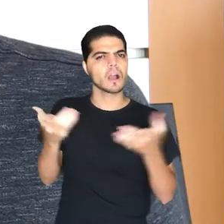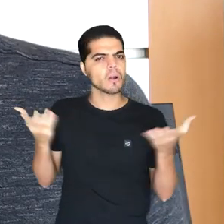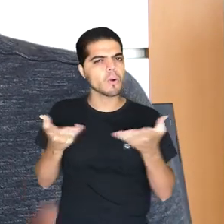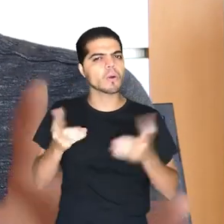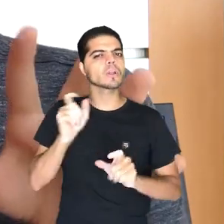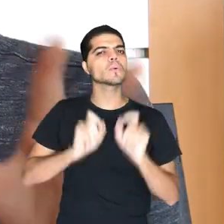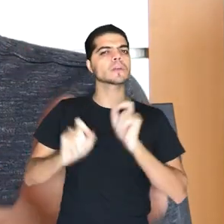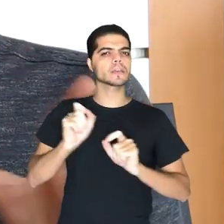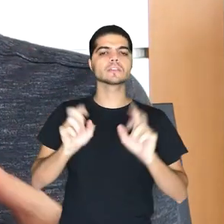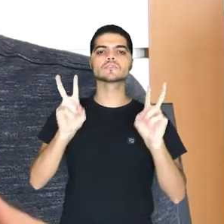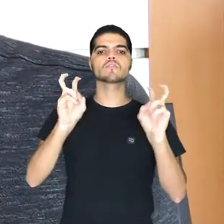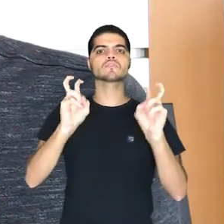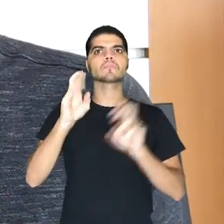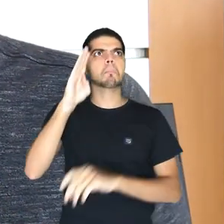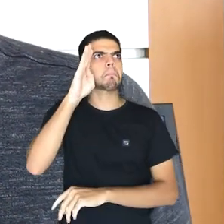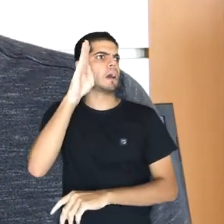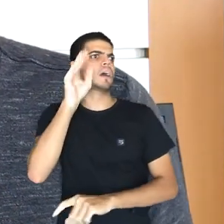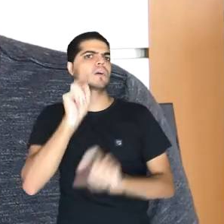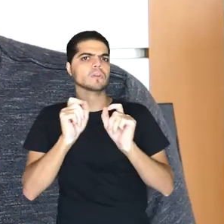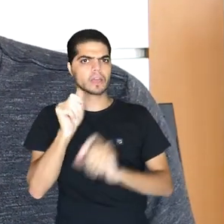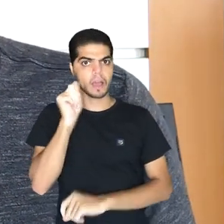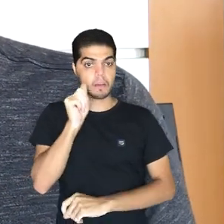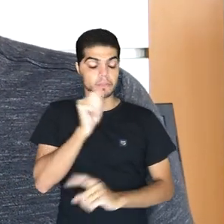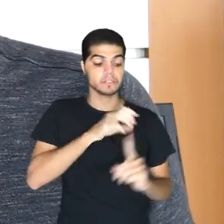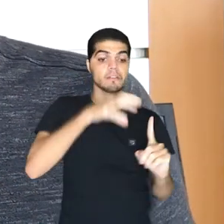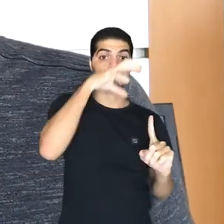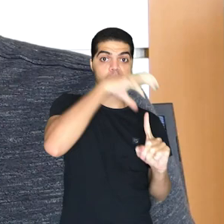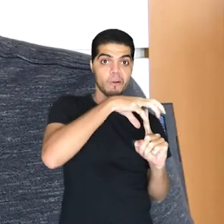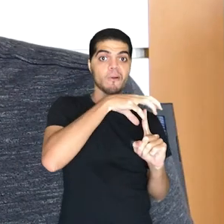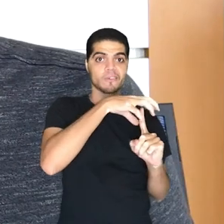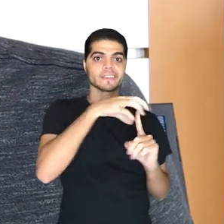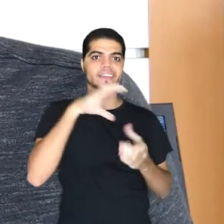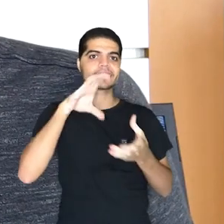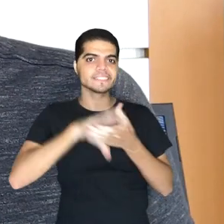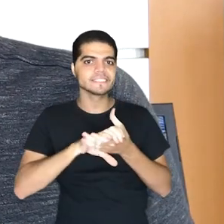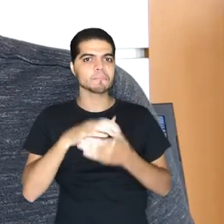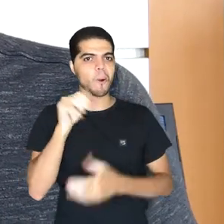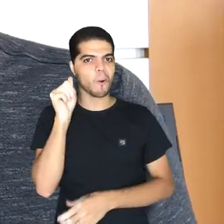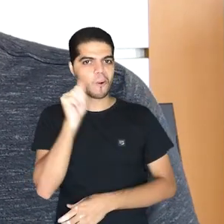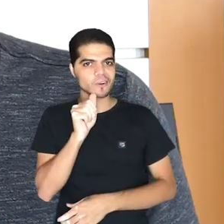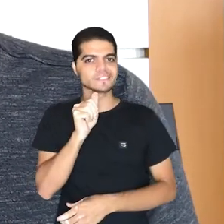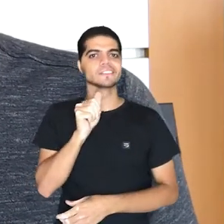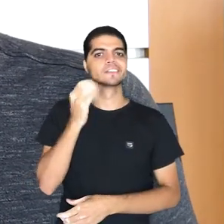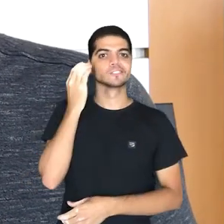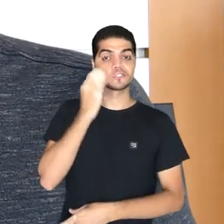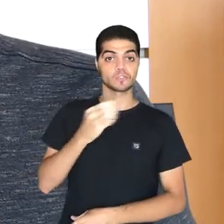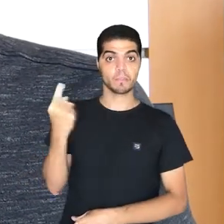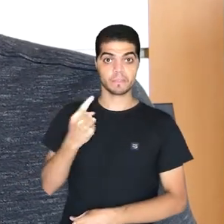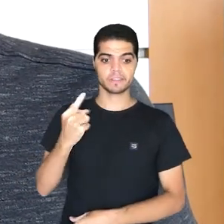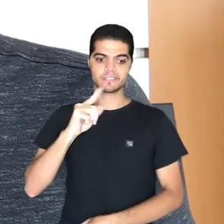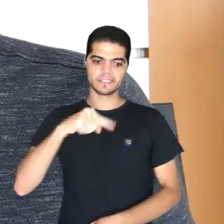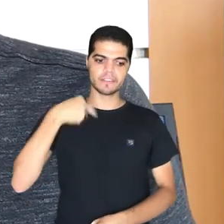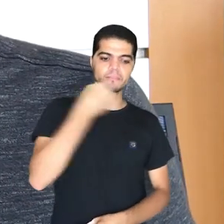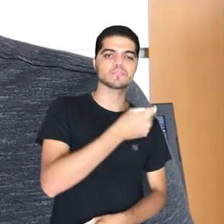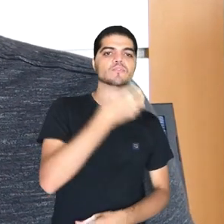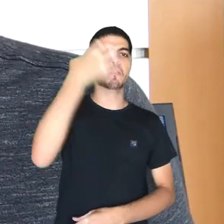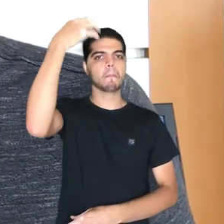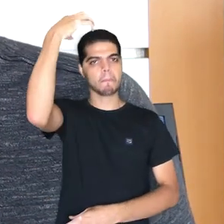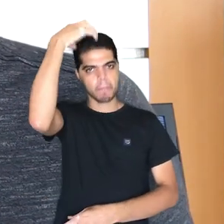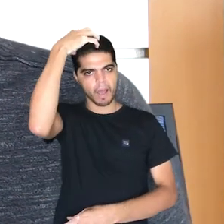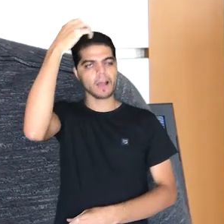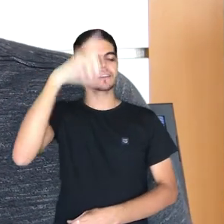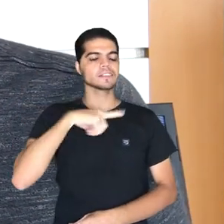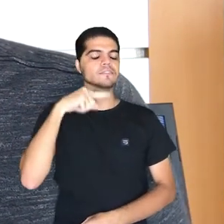pelo caso que talvez seja o mais óbvio, que é o da princesa Leopoldina, então esposa de Dom Pedro I, que depois se tornou Imperatriz Leopoldina com